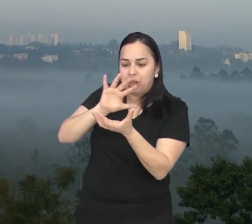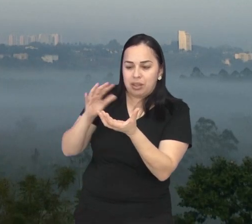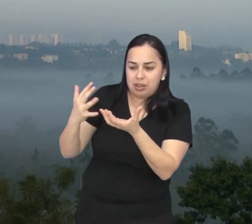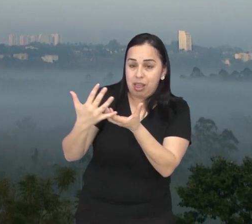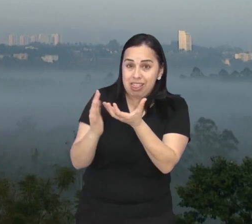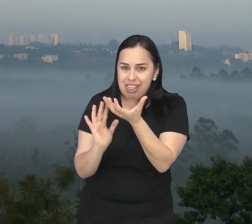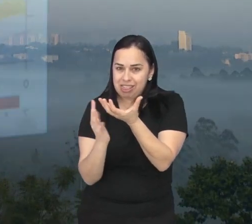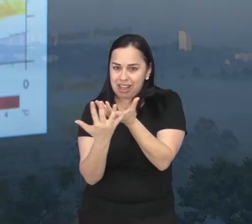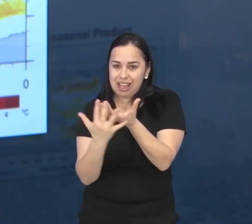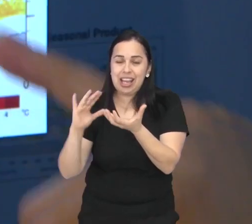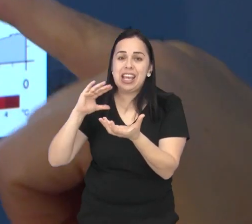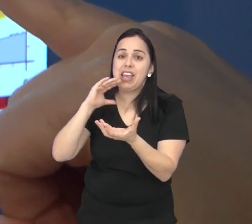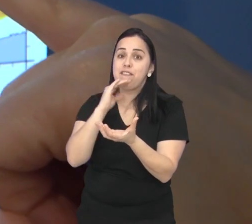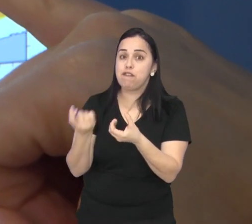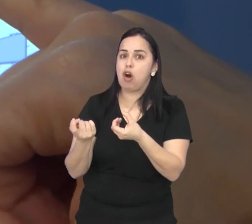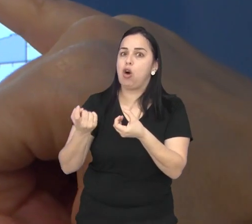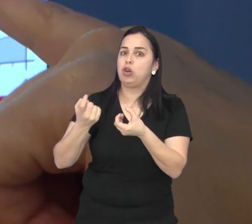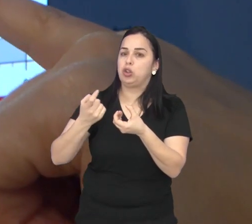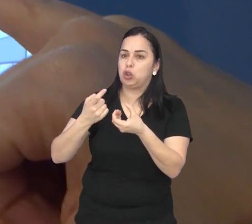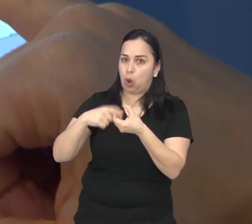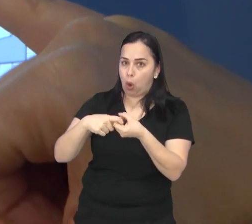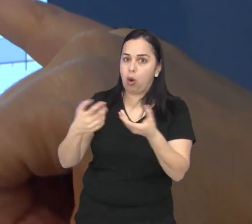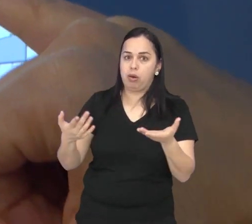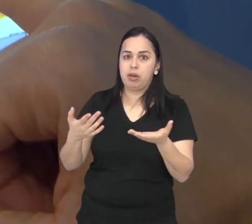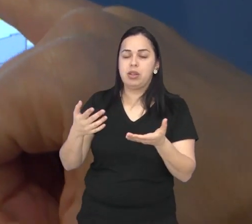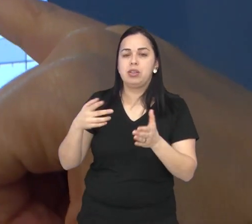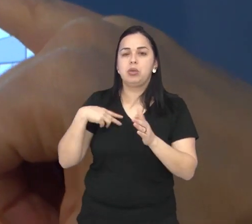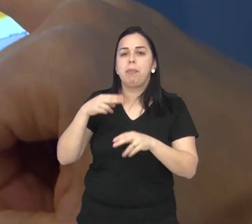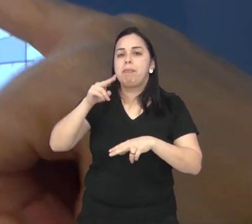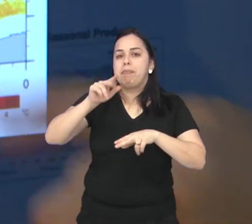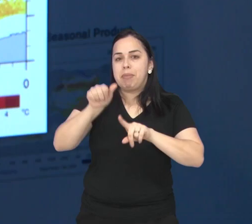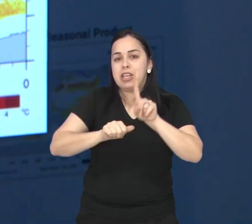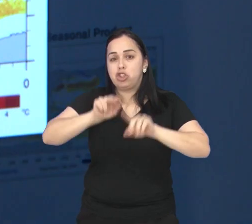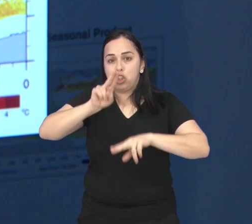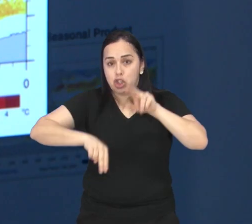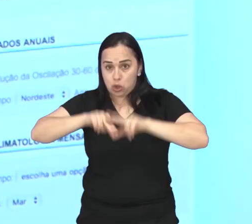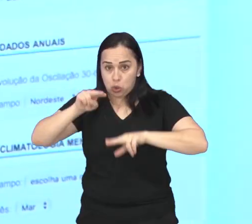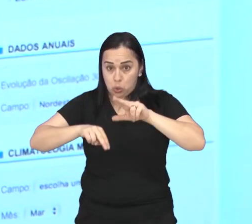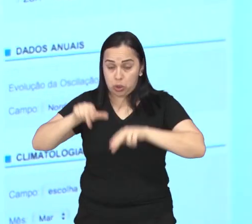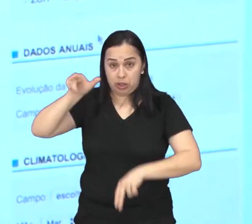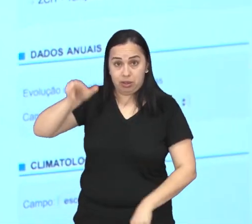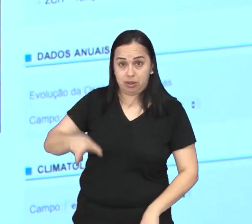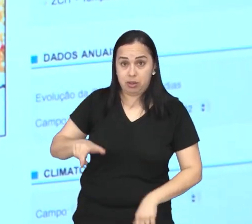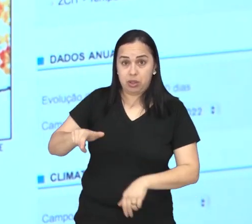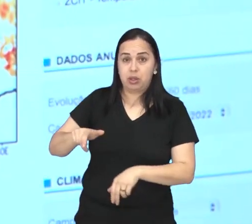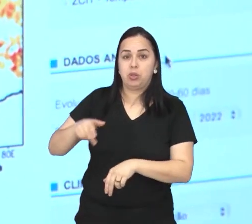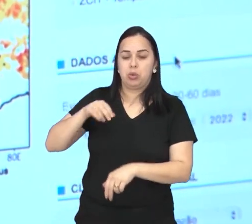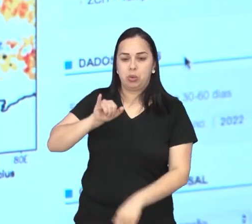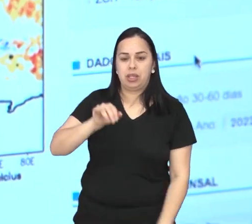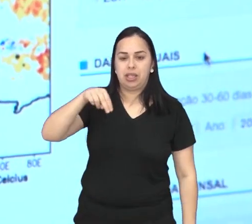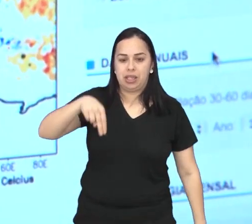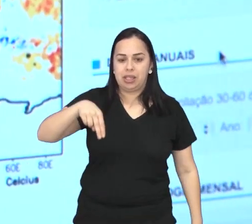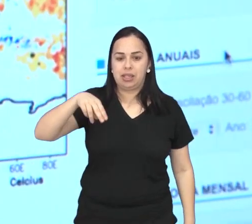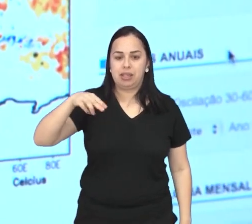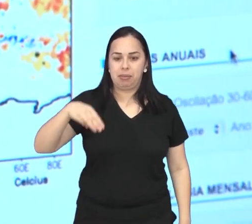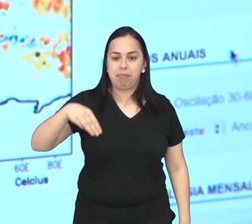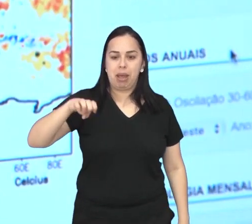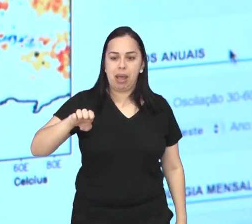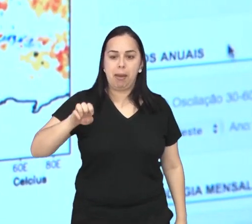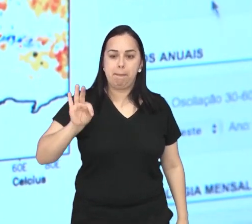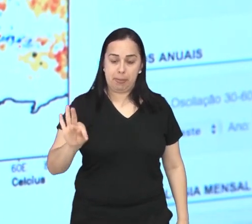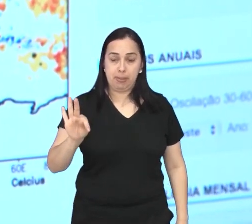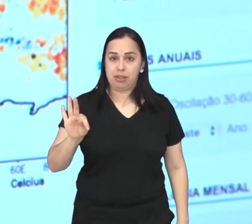fenômeno climático El Niño, que voltou a ser observado em junho desse ano, De acordo com o Instituto Nacional